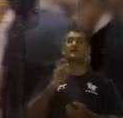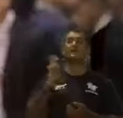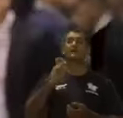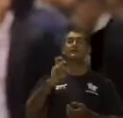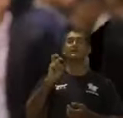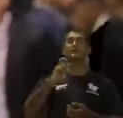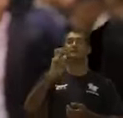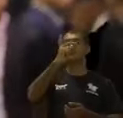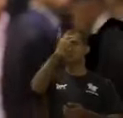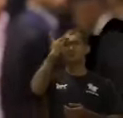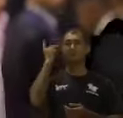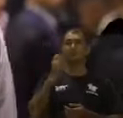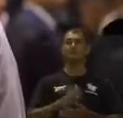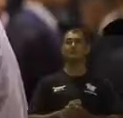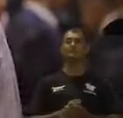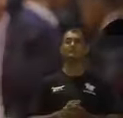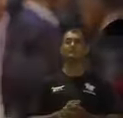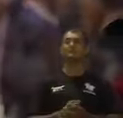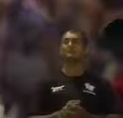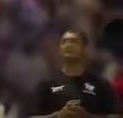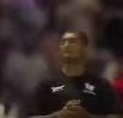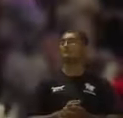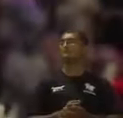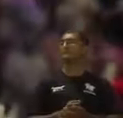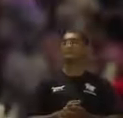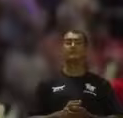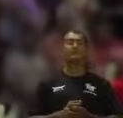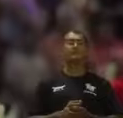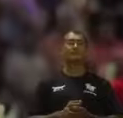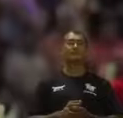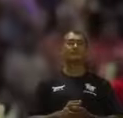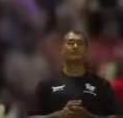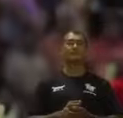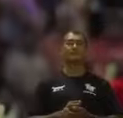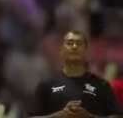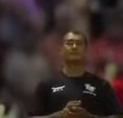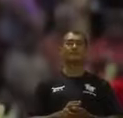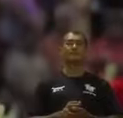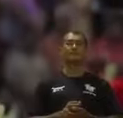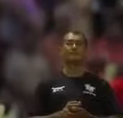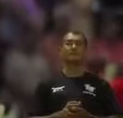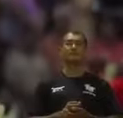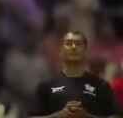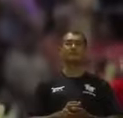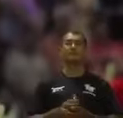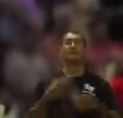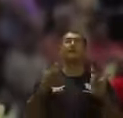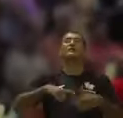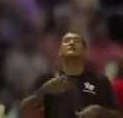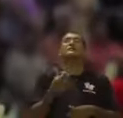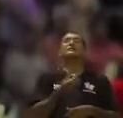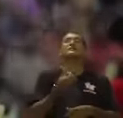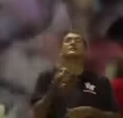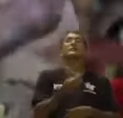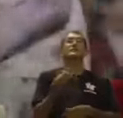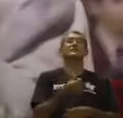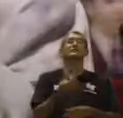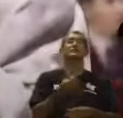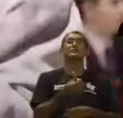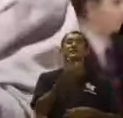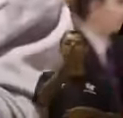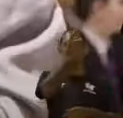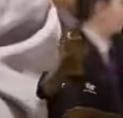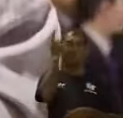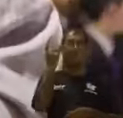quinta pessoa para Jesus? Está vindo a quinta pessoa para Jesus. Onde está? Está chegando a